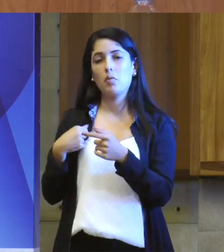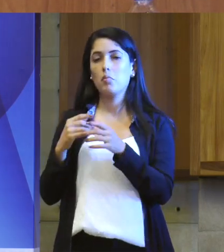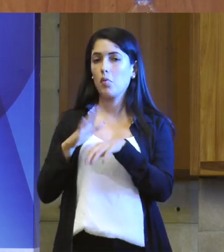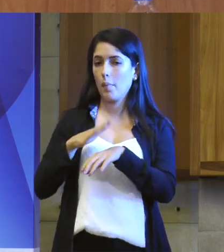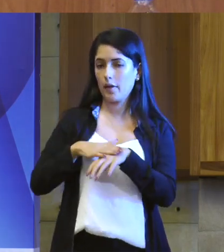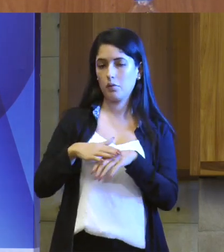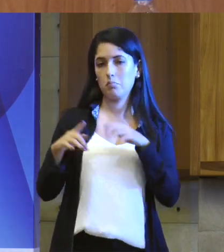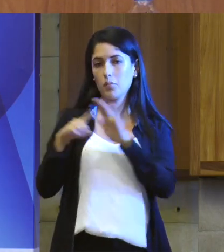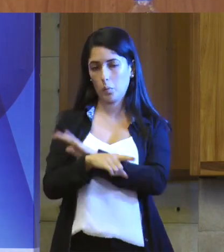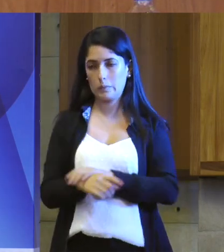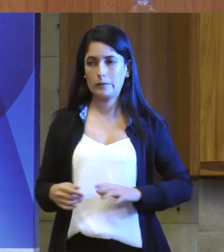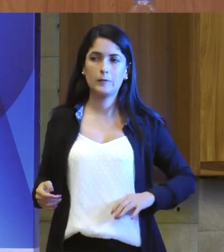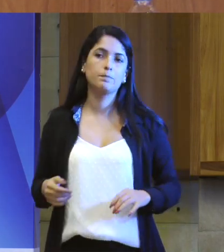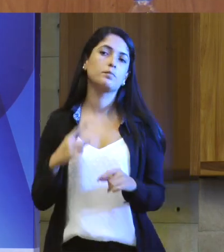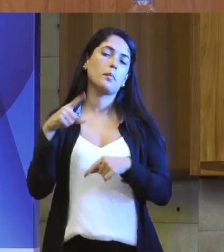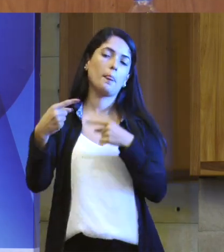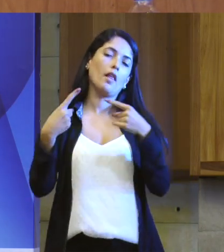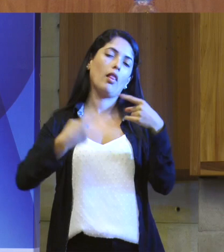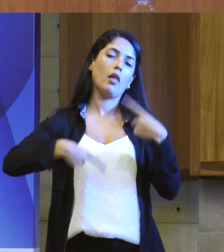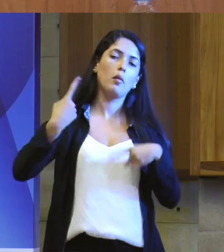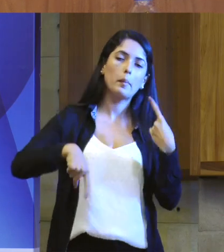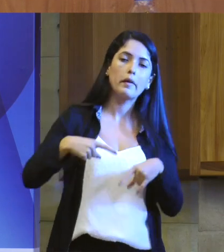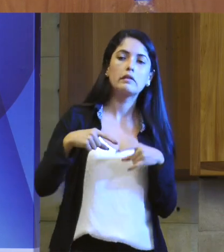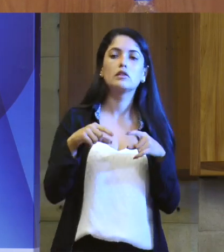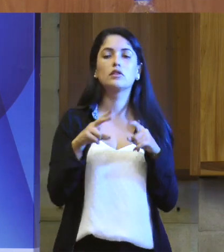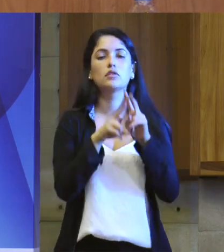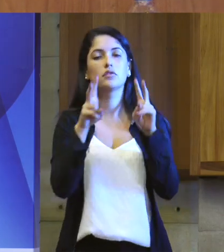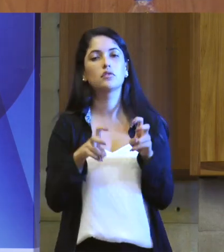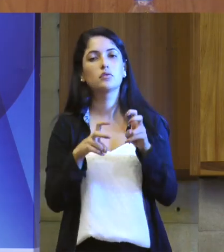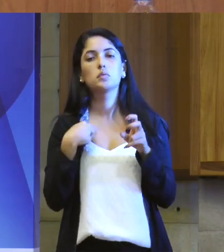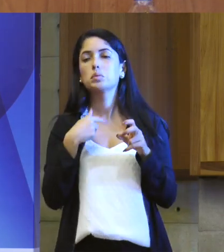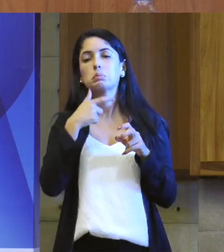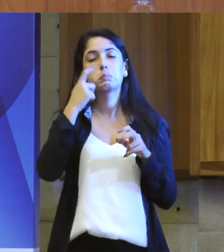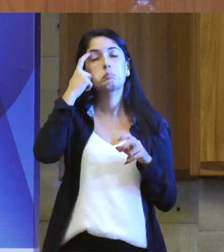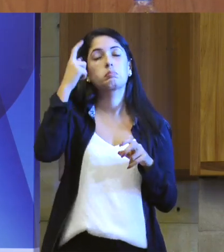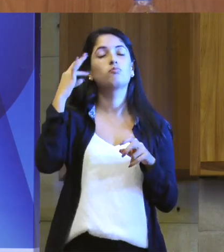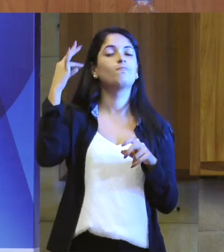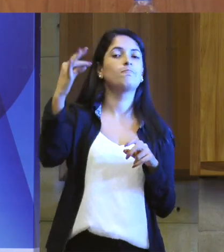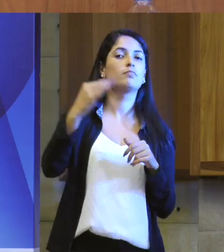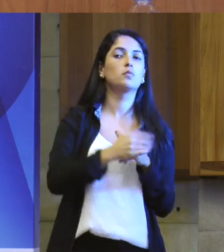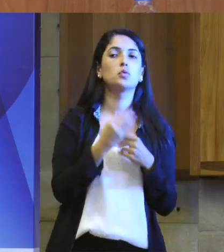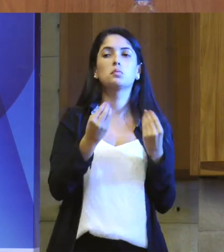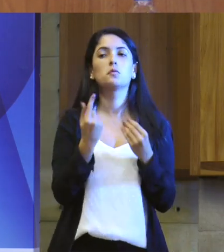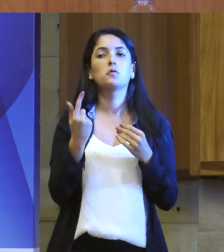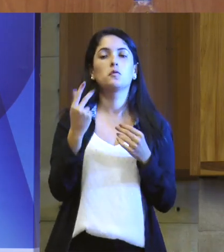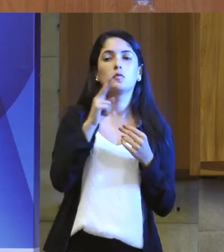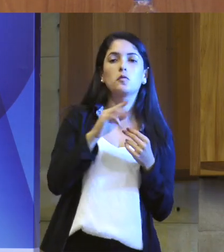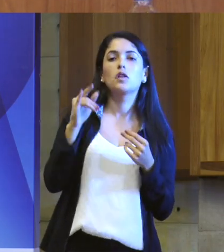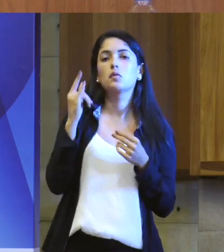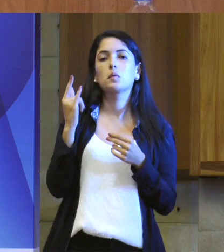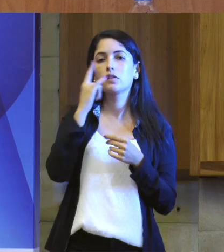de perguntas é e debate sobre a questão de quais são as perspectivas como é que nós vamos enfrentar é